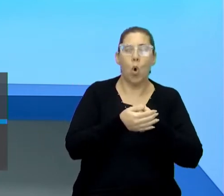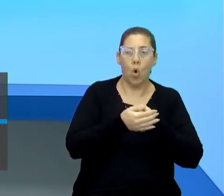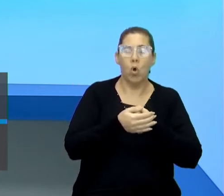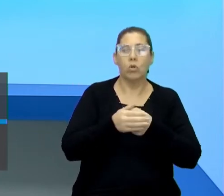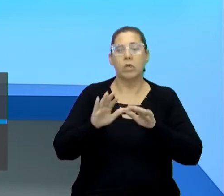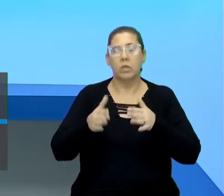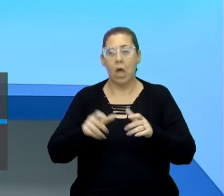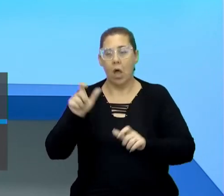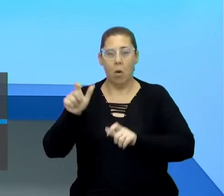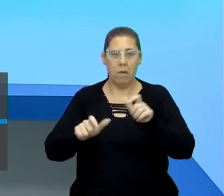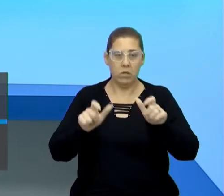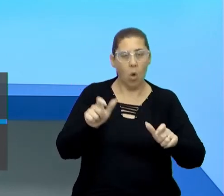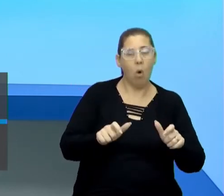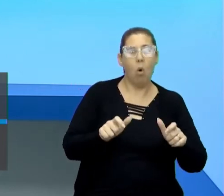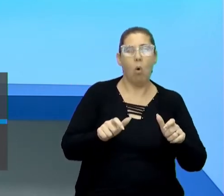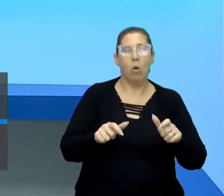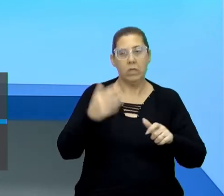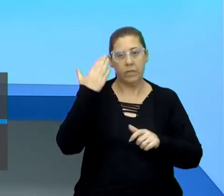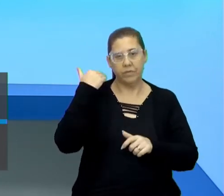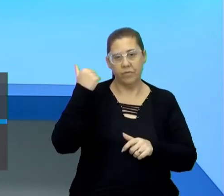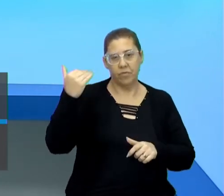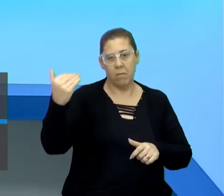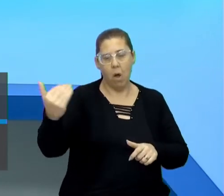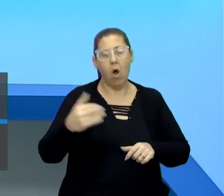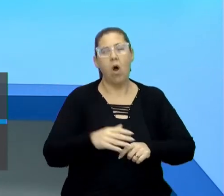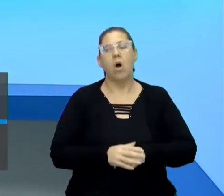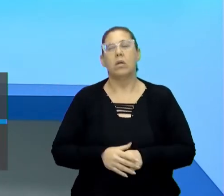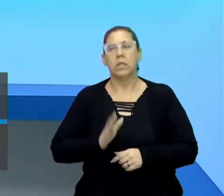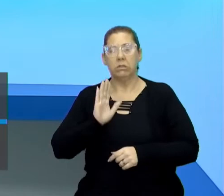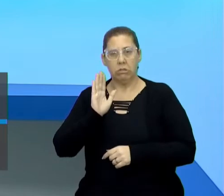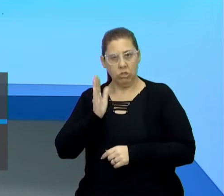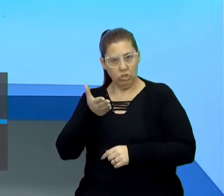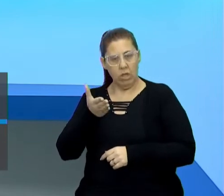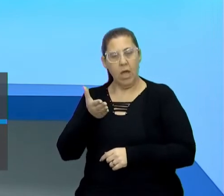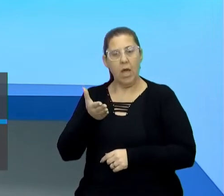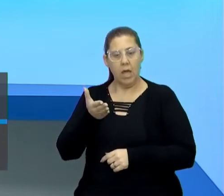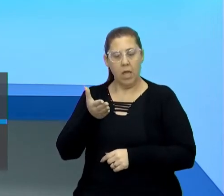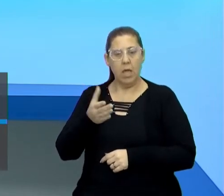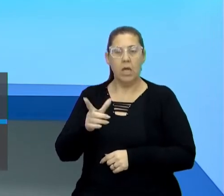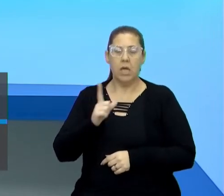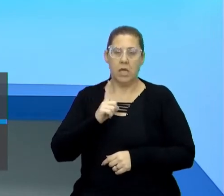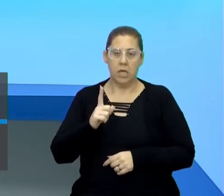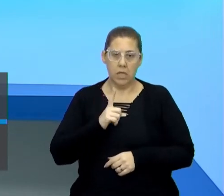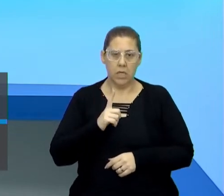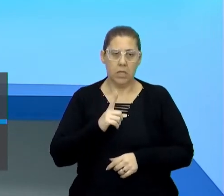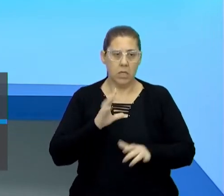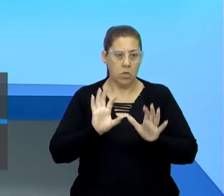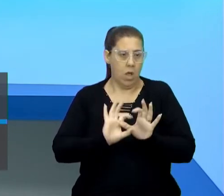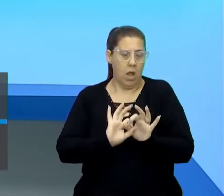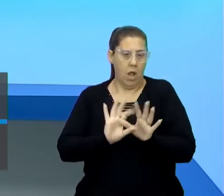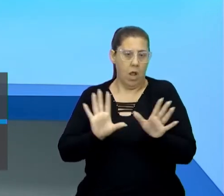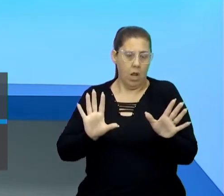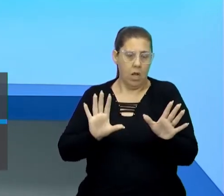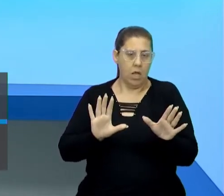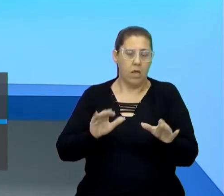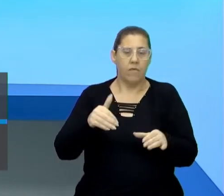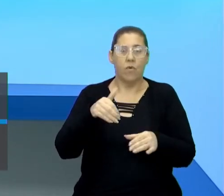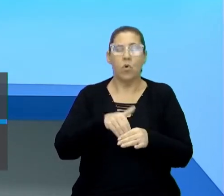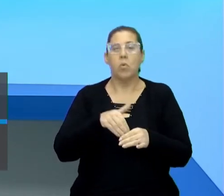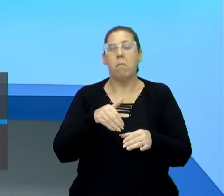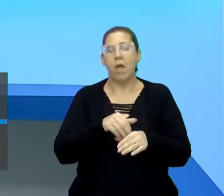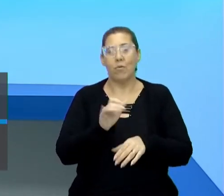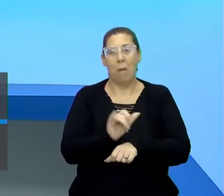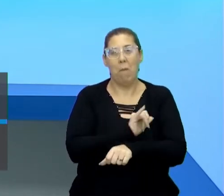algumas personalidades, algumas pessoas que já são, já têm esse trânsito livre aí no meio da